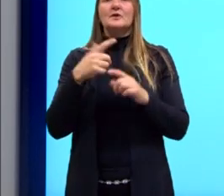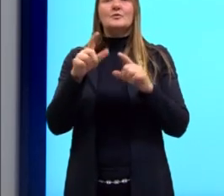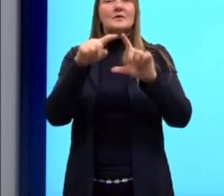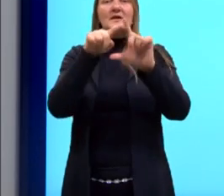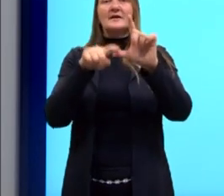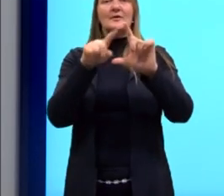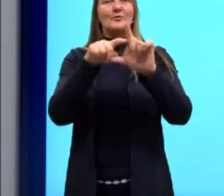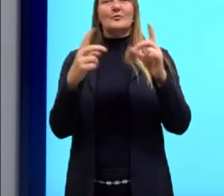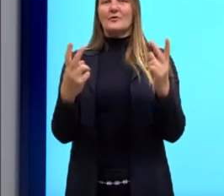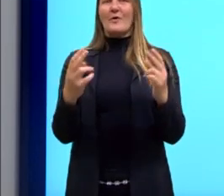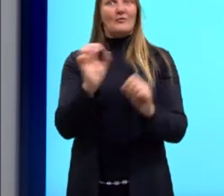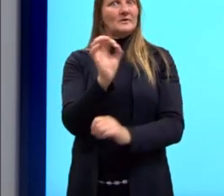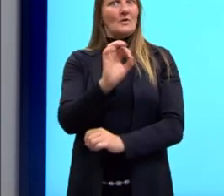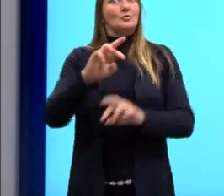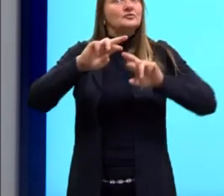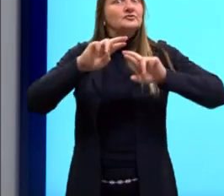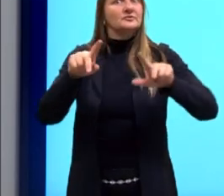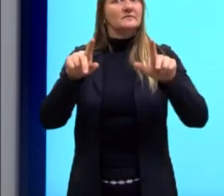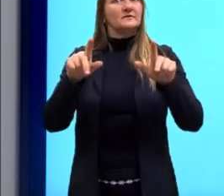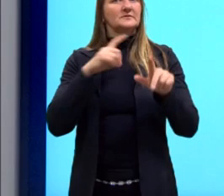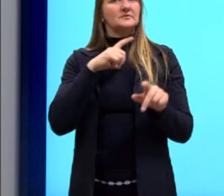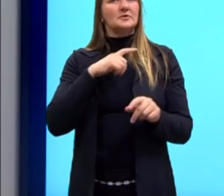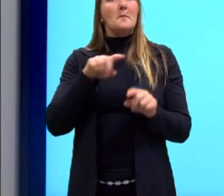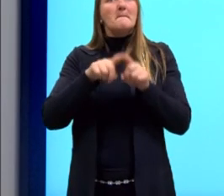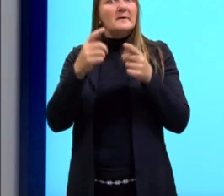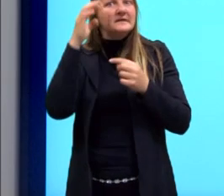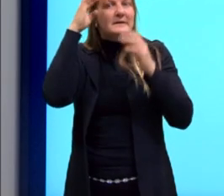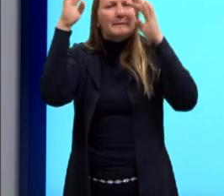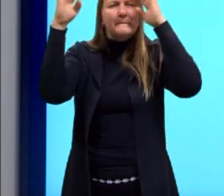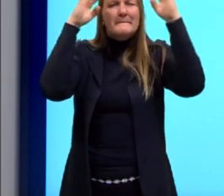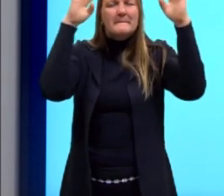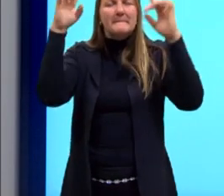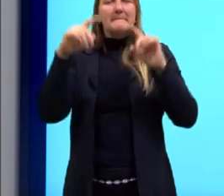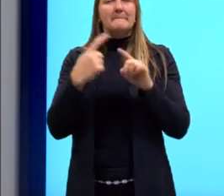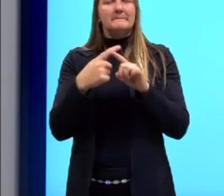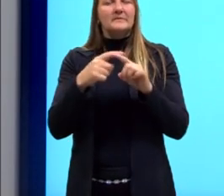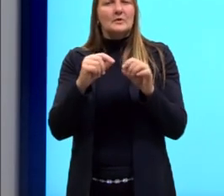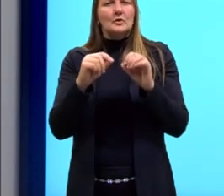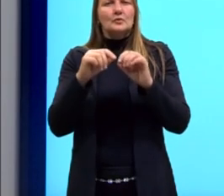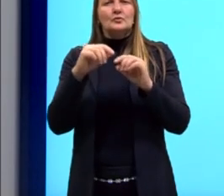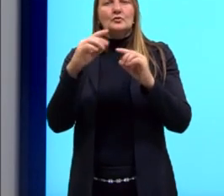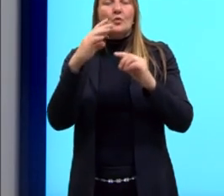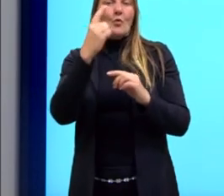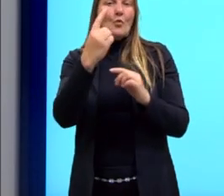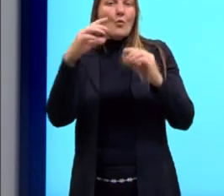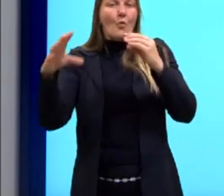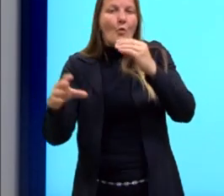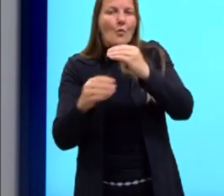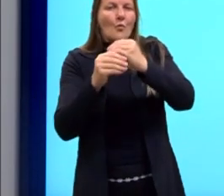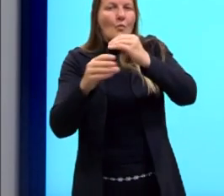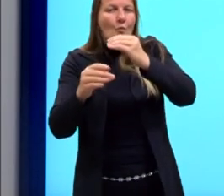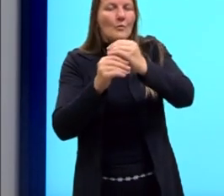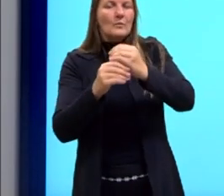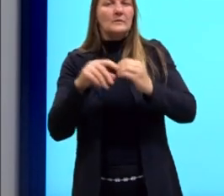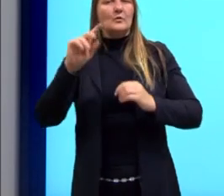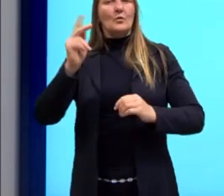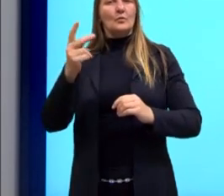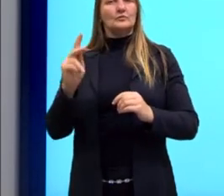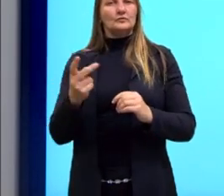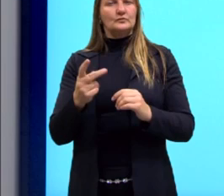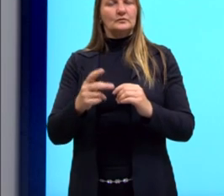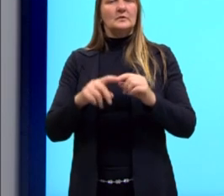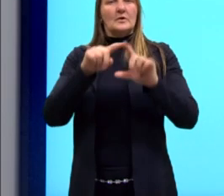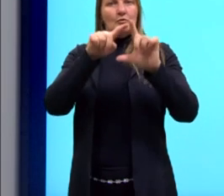mesma medida mas se imaginarmos que o ângulo a ele complementa aqui o ângulo H nós